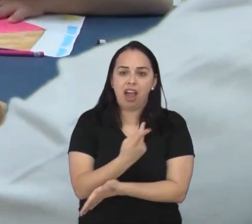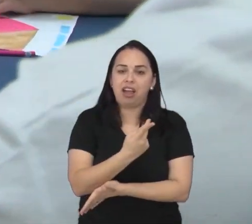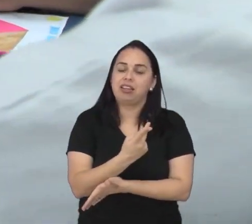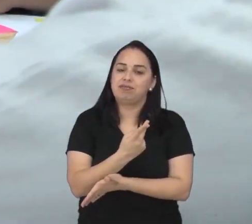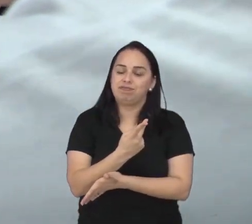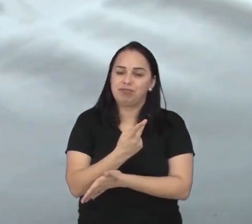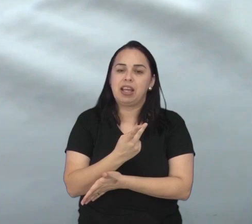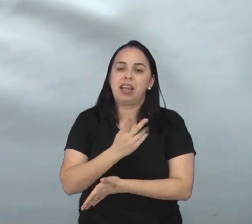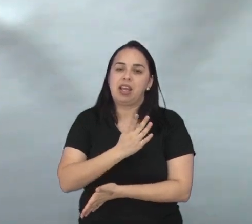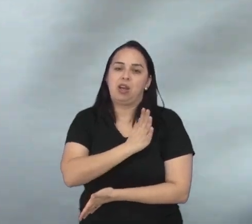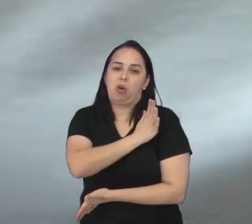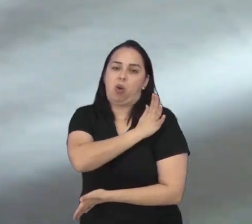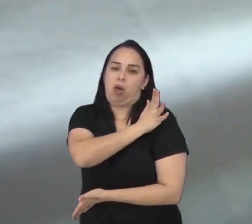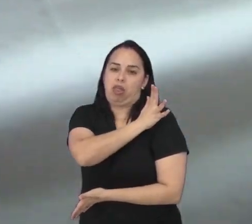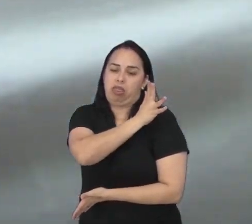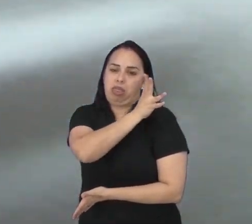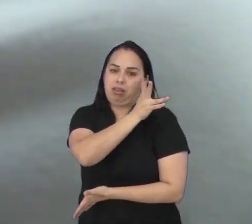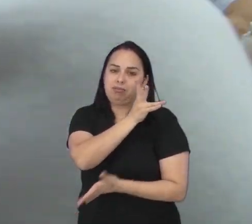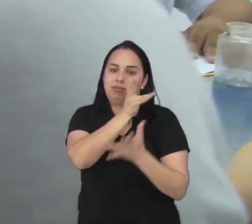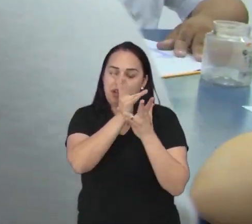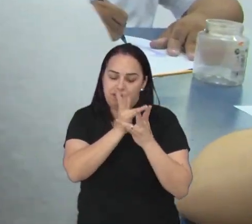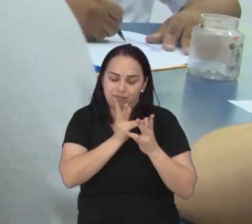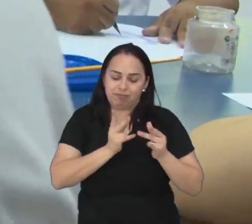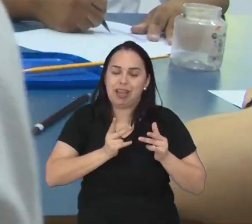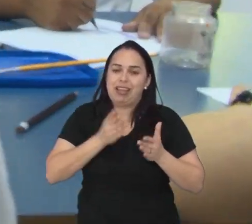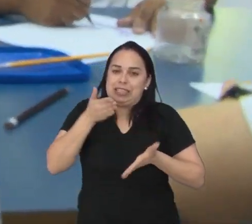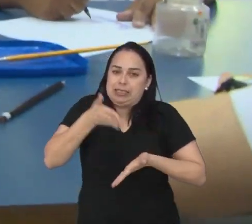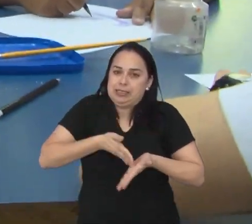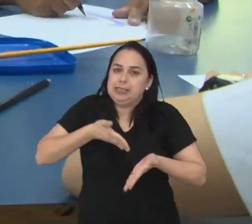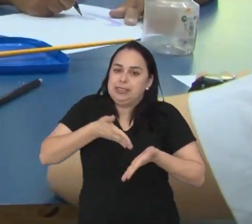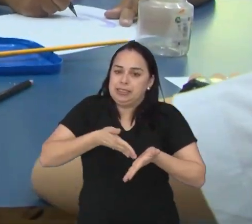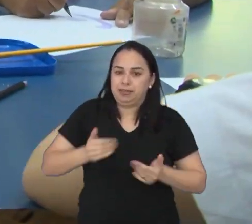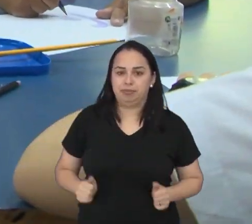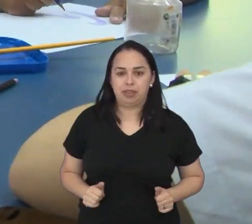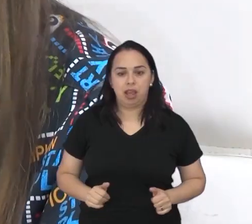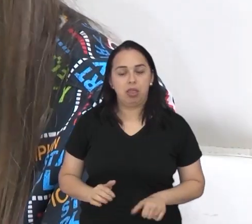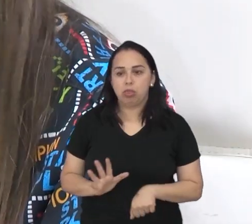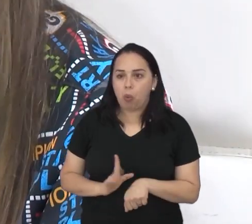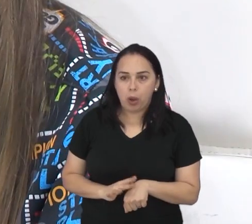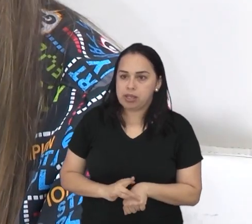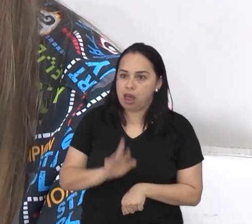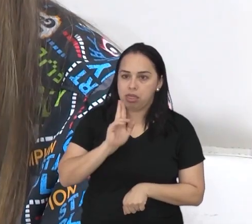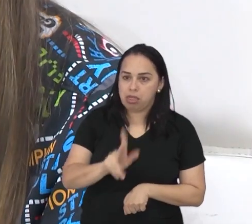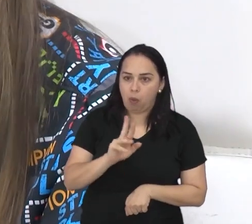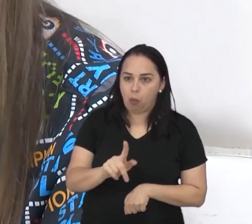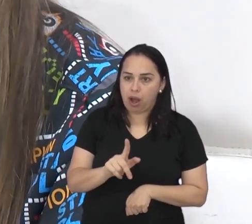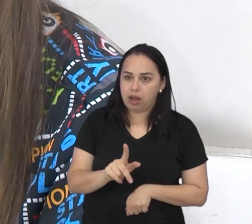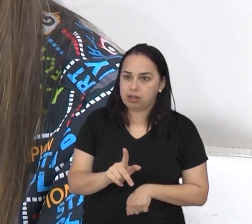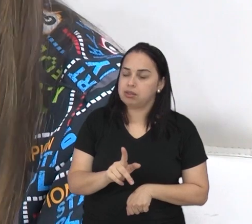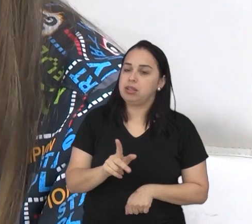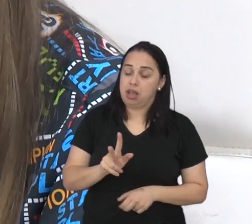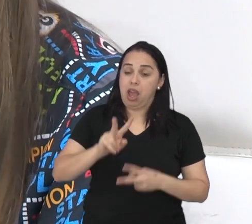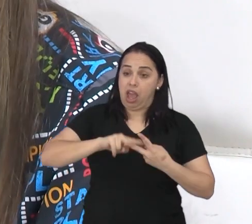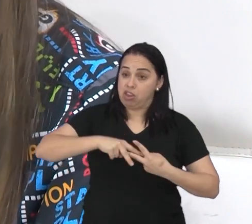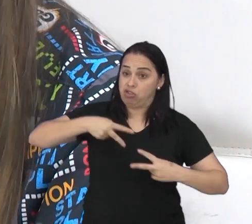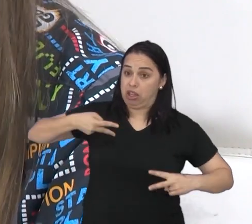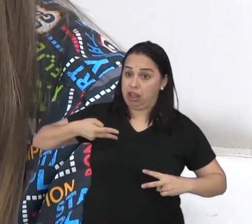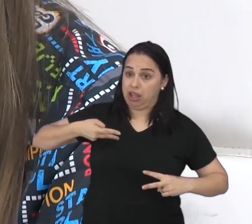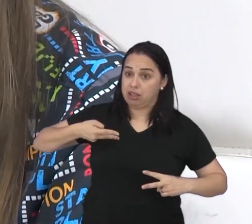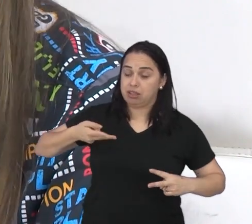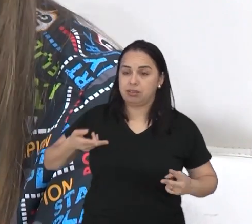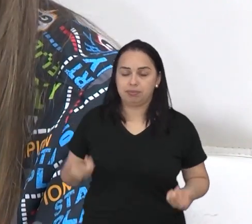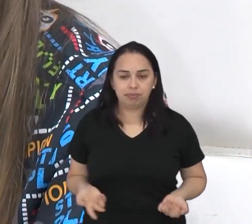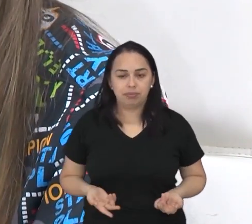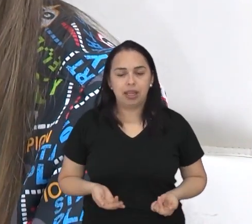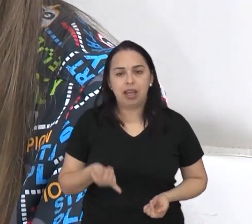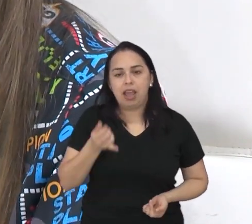equivocadas que perpetuam preconceitos e limitam o convívio social. Não é uma doença, é uma condição